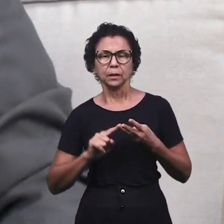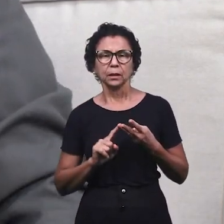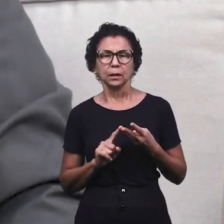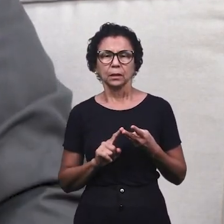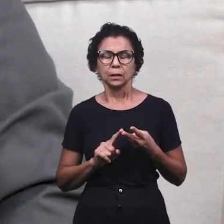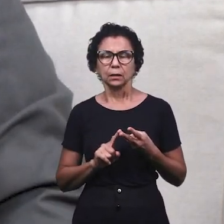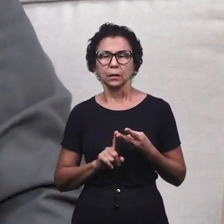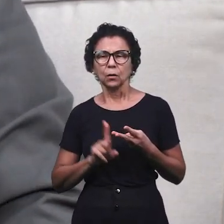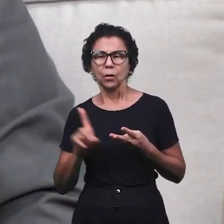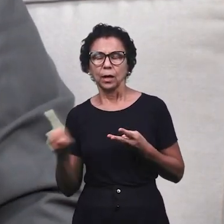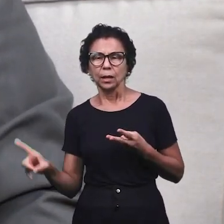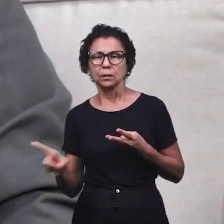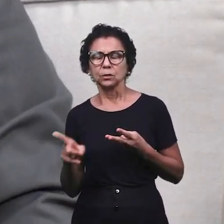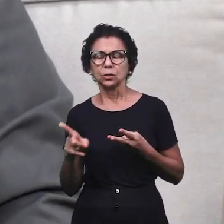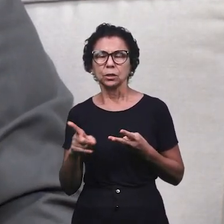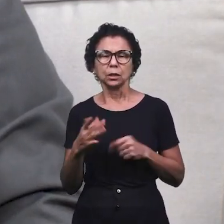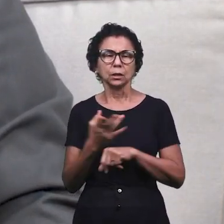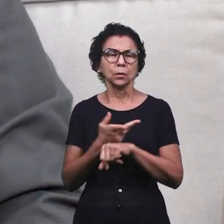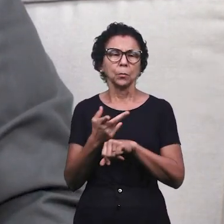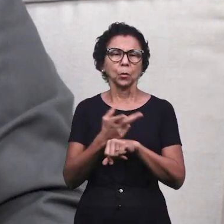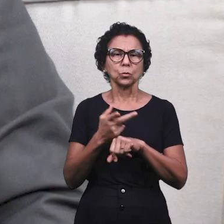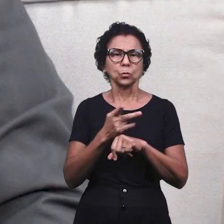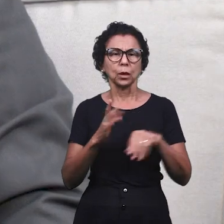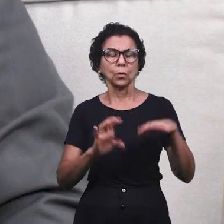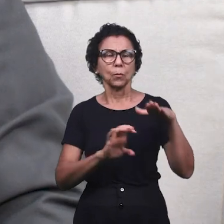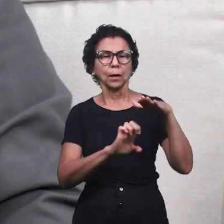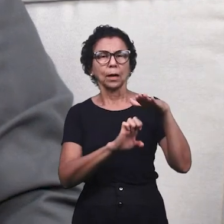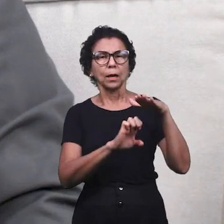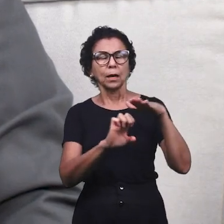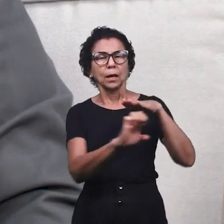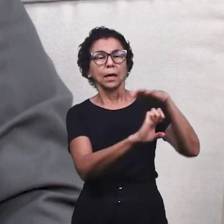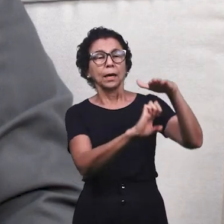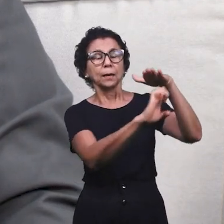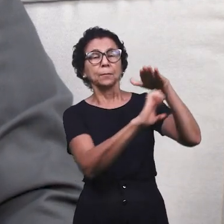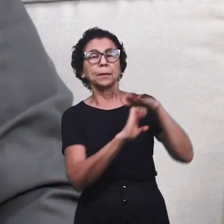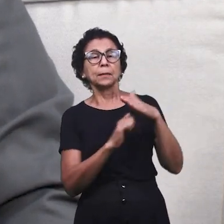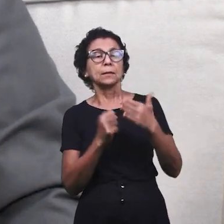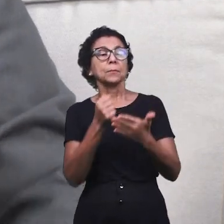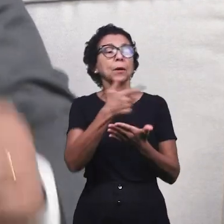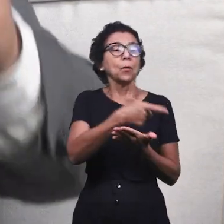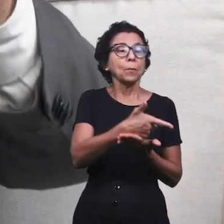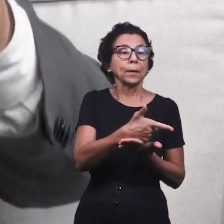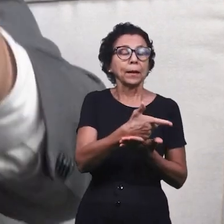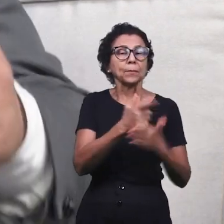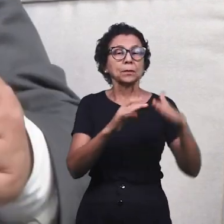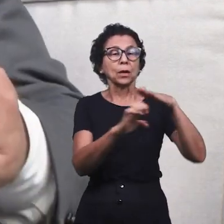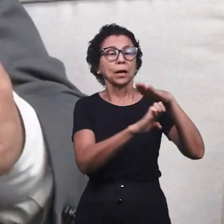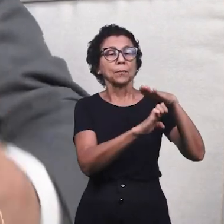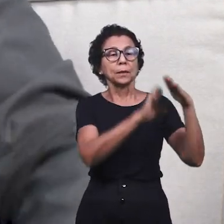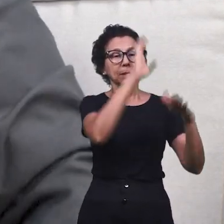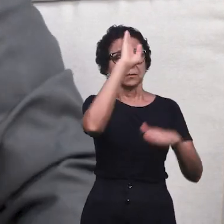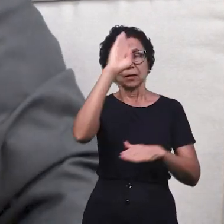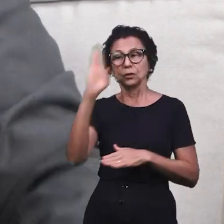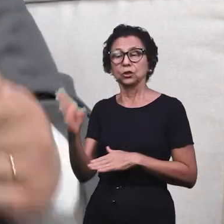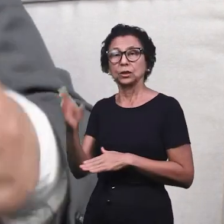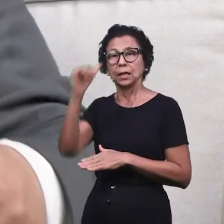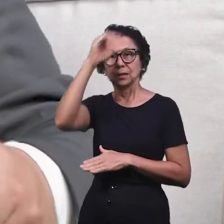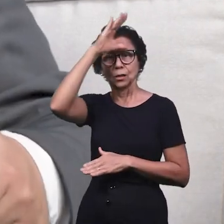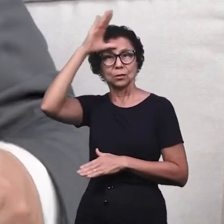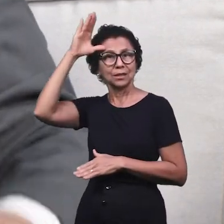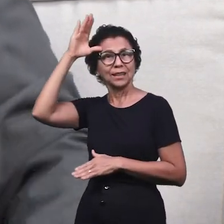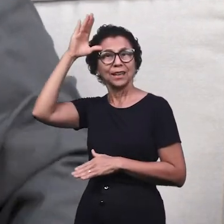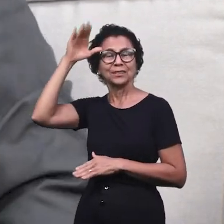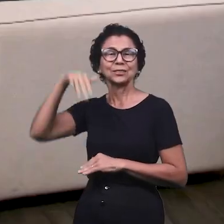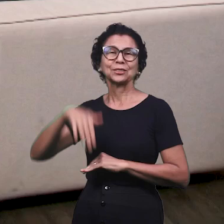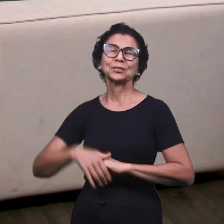ele então tinha que buscar algum fornecedor. Mas hoje em dia esse próprio fornecedor ele já está indo diretamente a clientela.